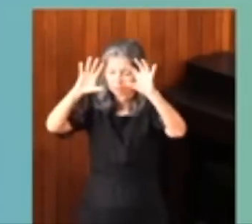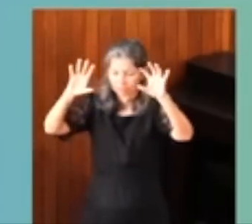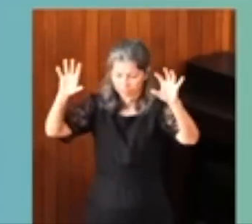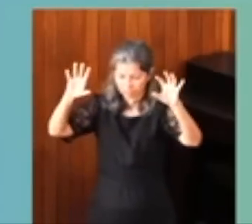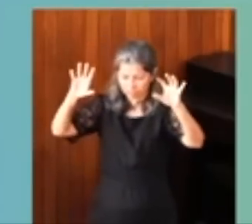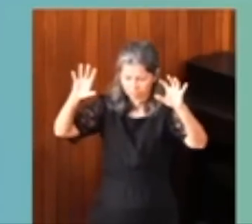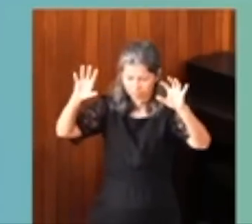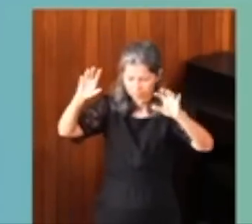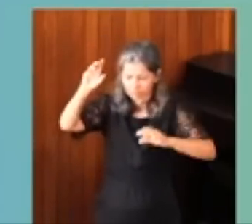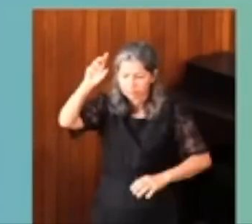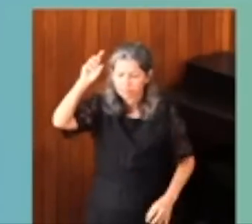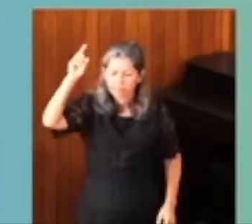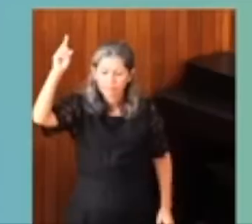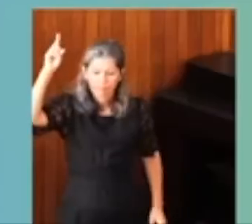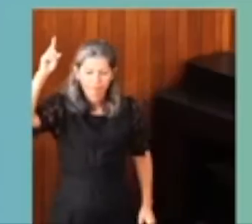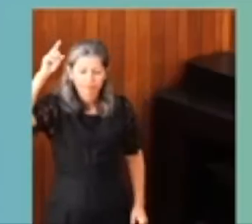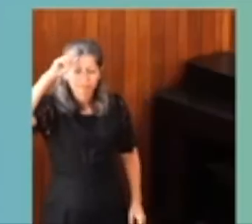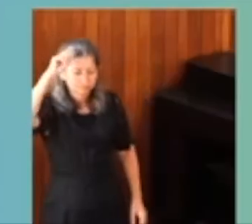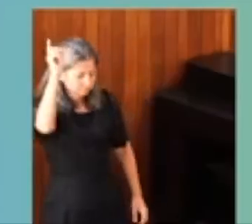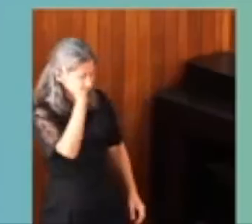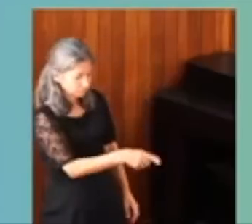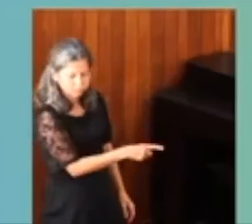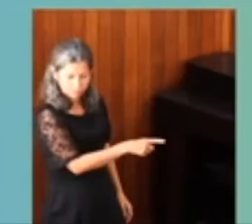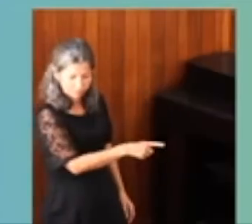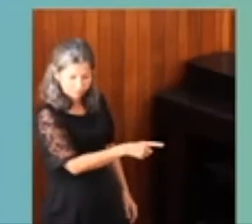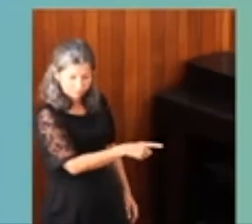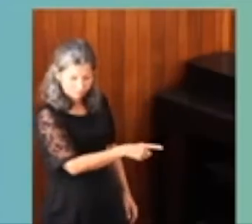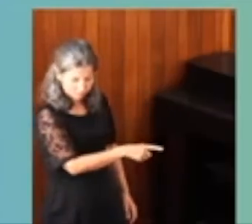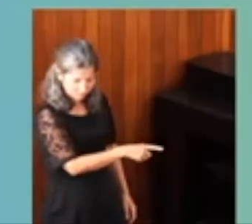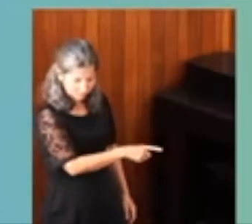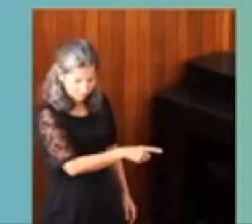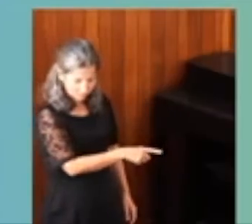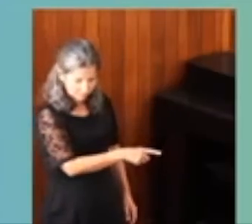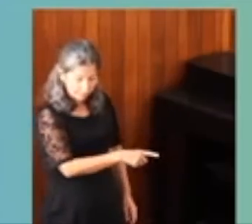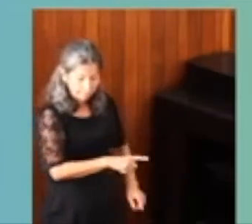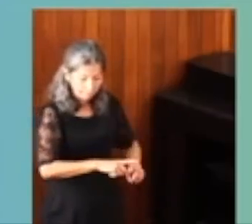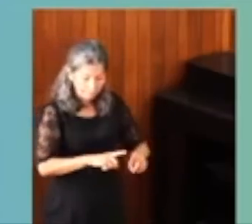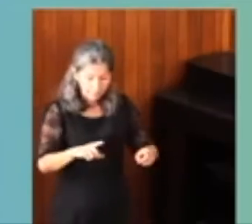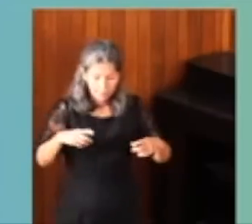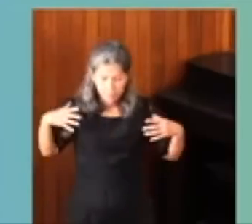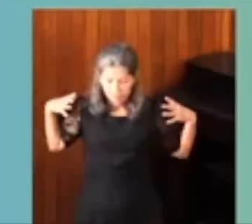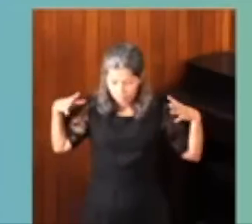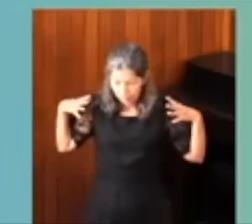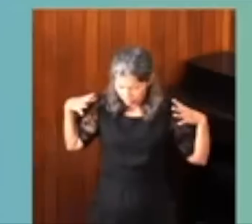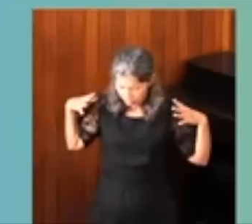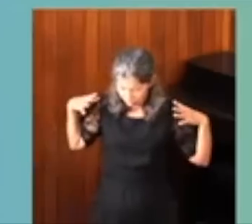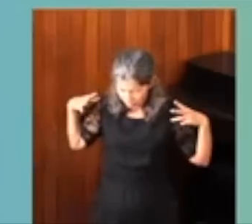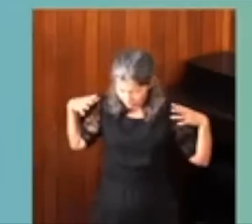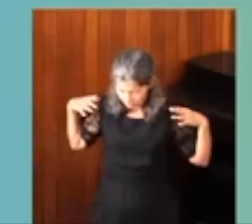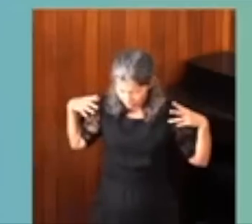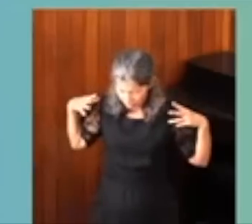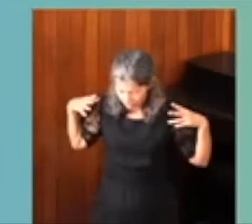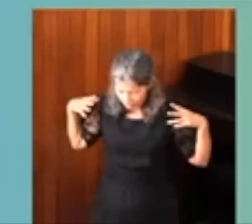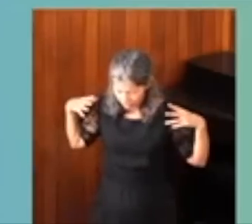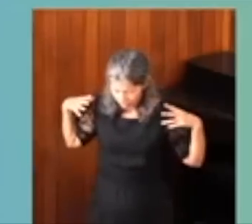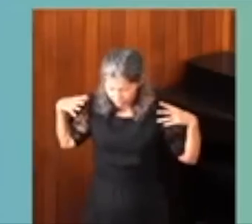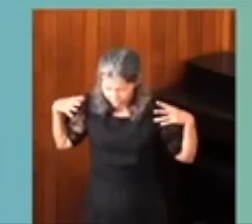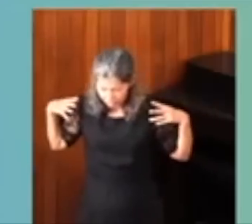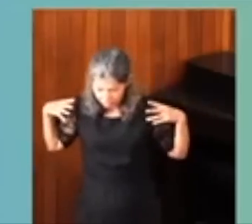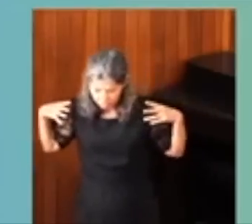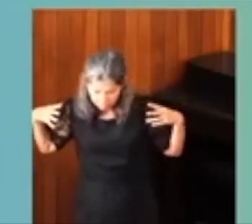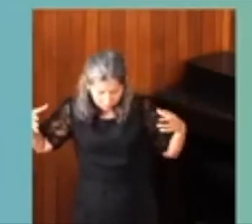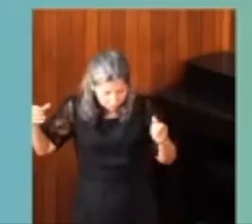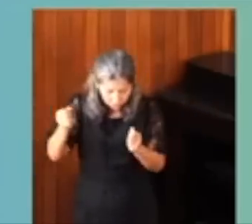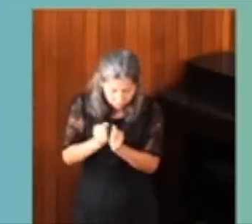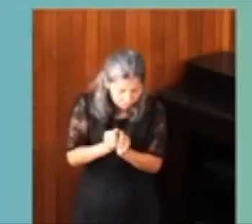lá. E nessa rebelião, a gente sabe disso, ele leva infelizmente 1/3 dos anjos. Ok, vem para a terra. E aí a batalha, ela